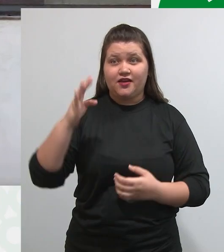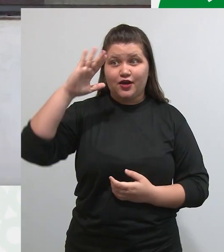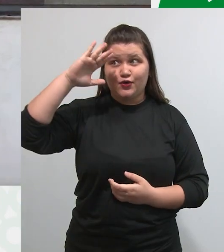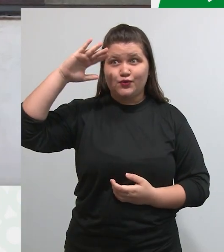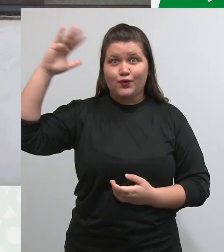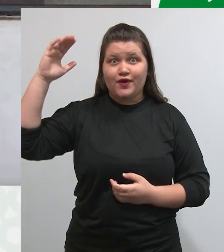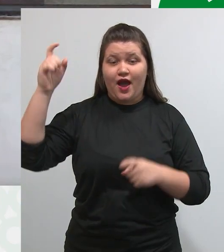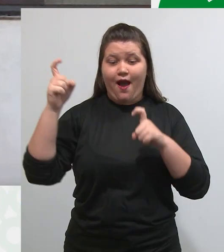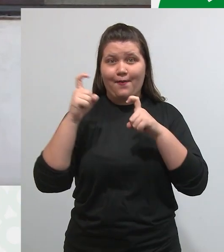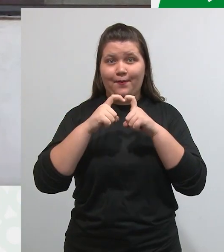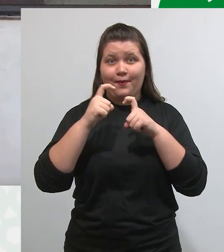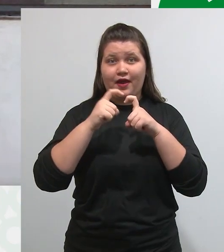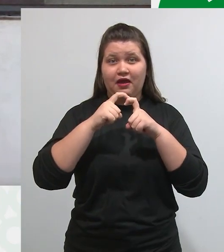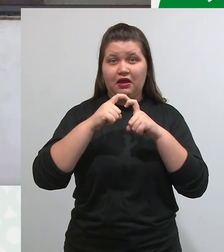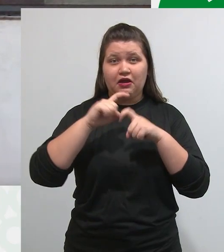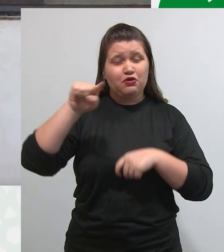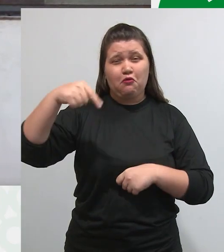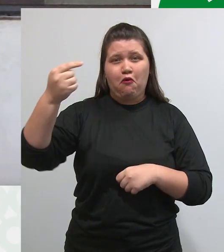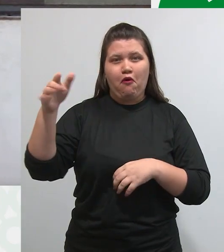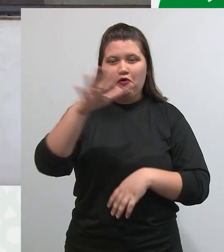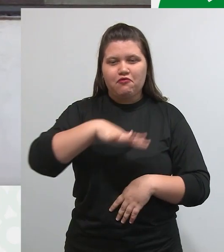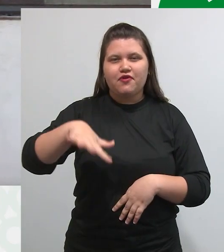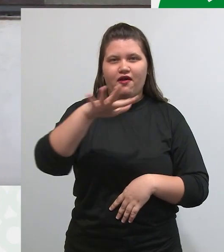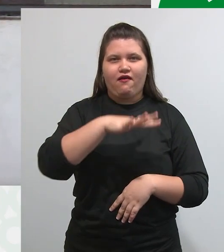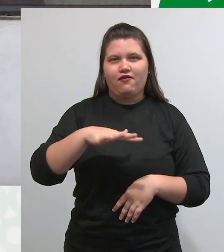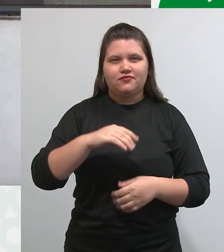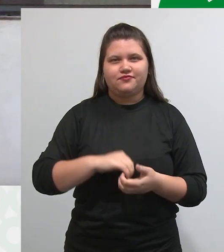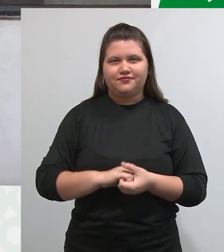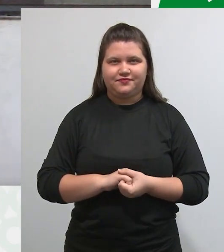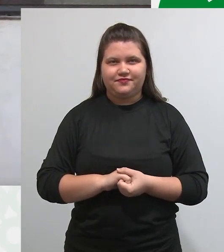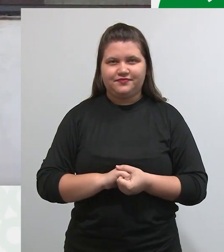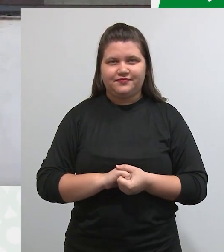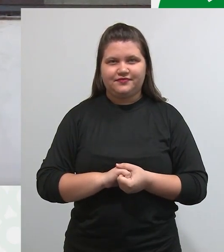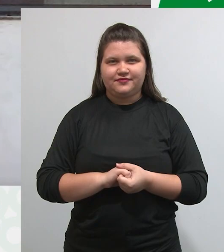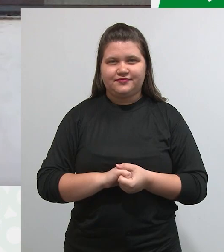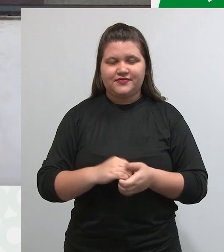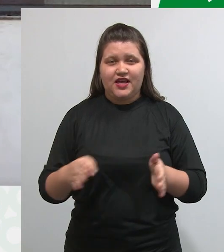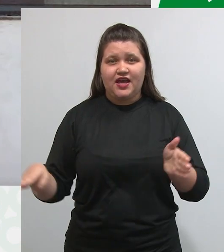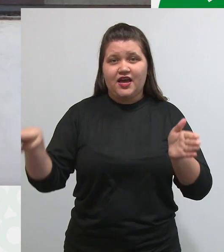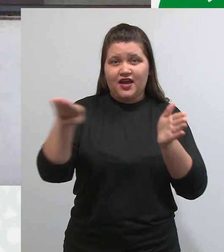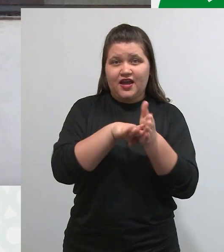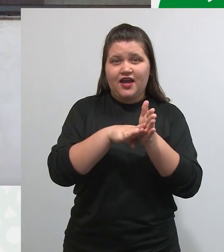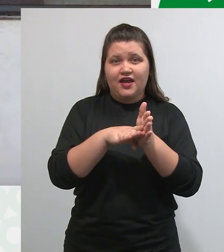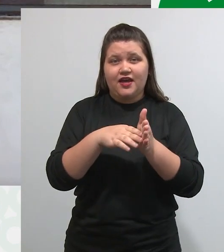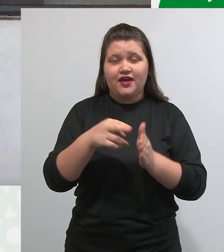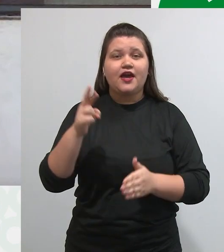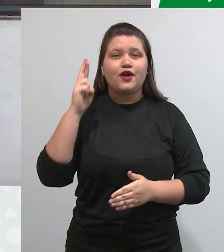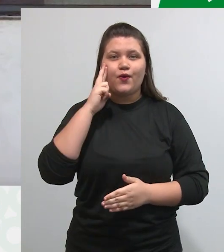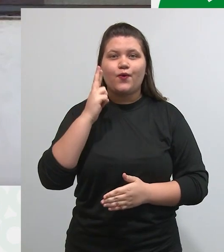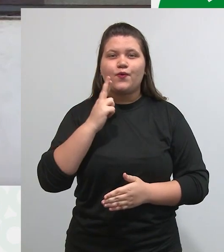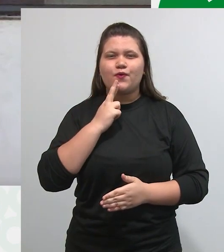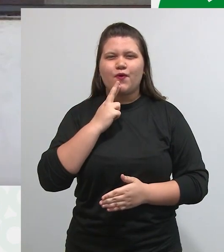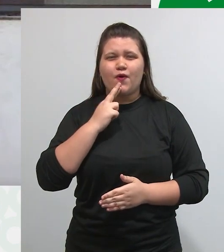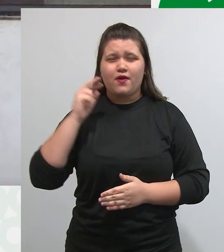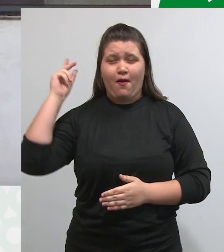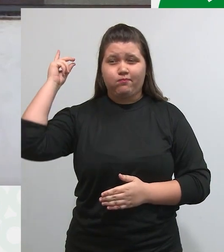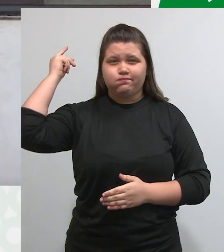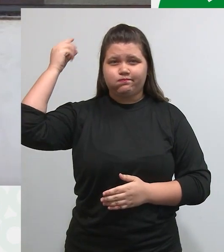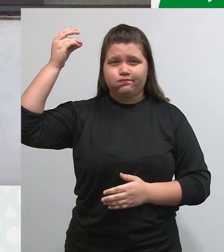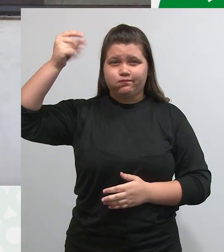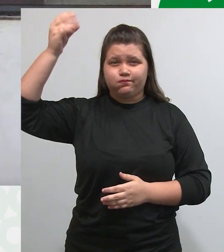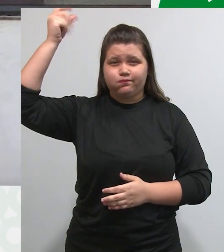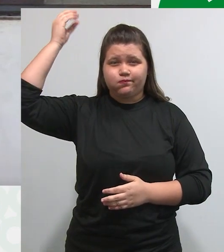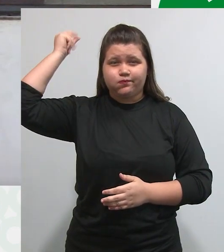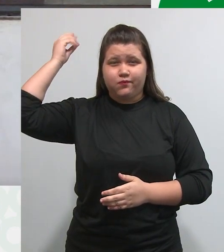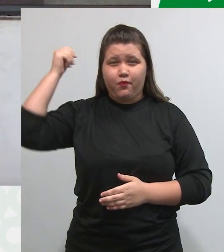cursar medicina ou fazer outra área, mas chegando em Rondônia, há muitos anos atrás, nos